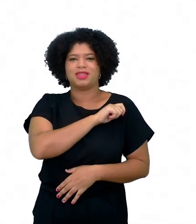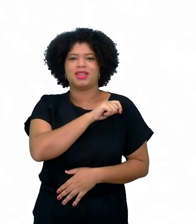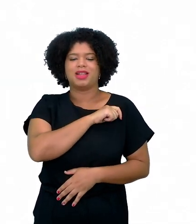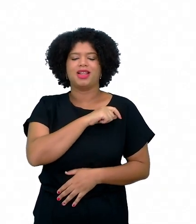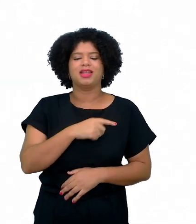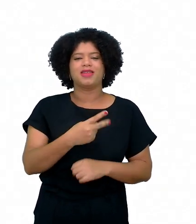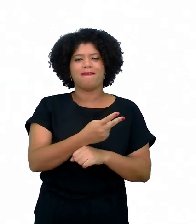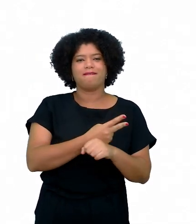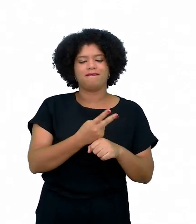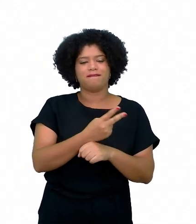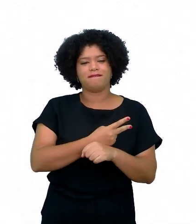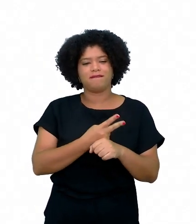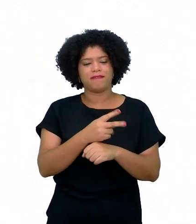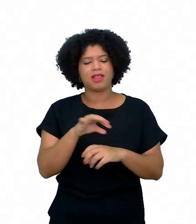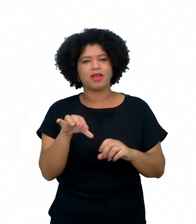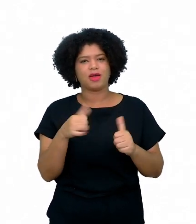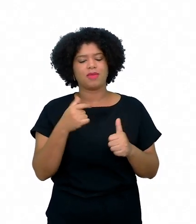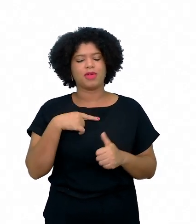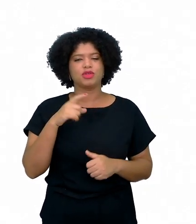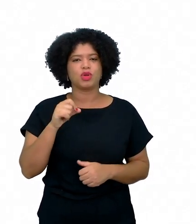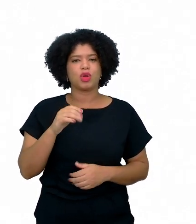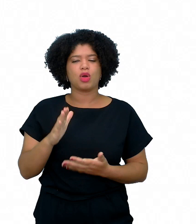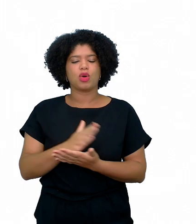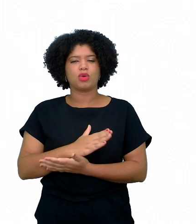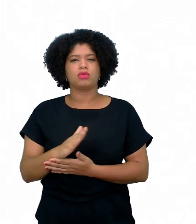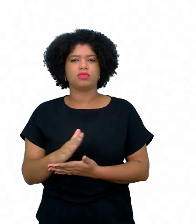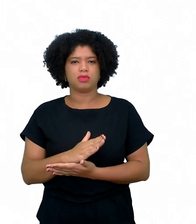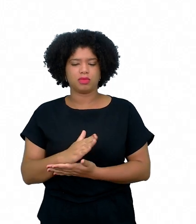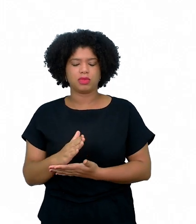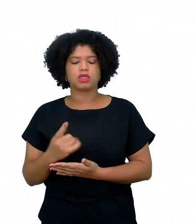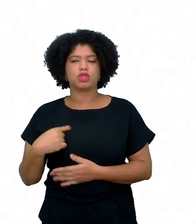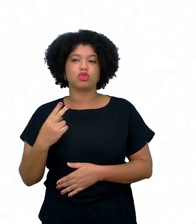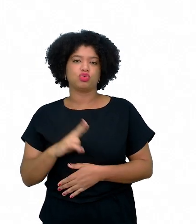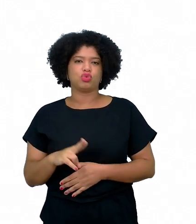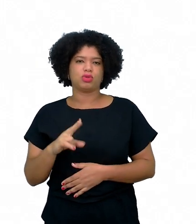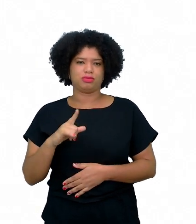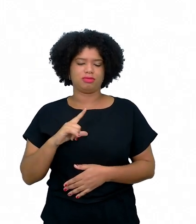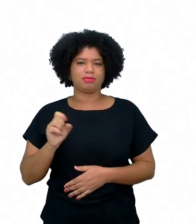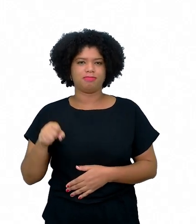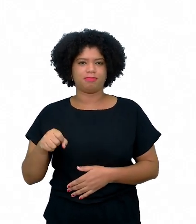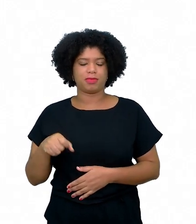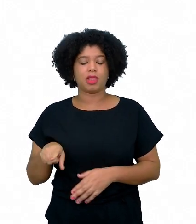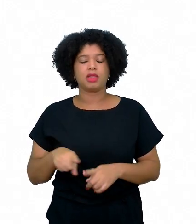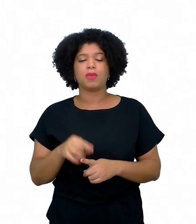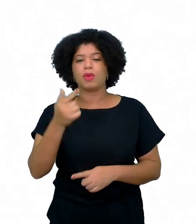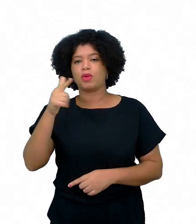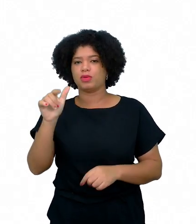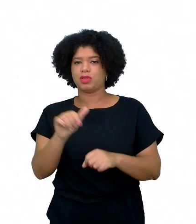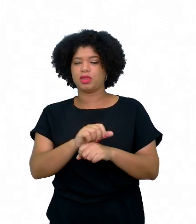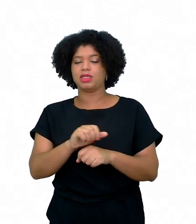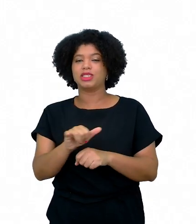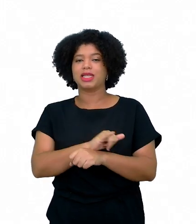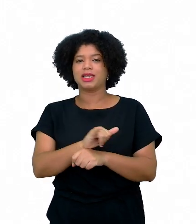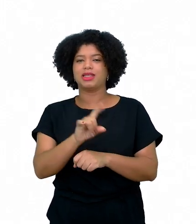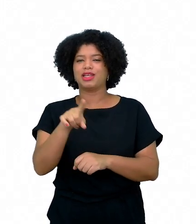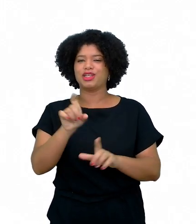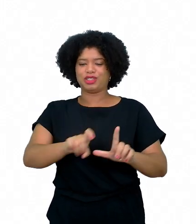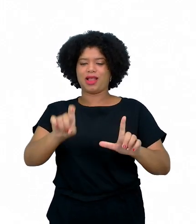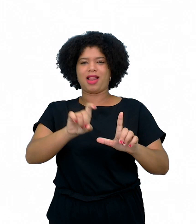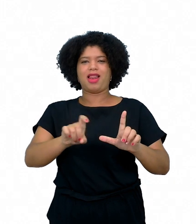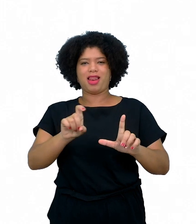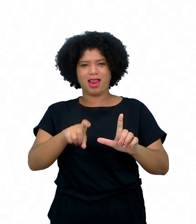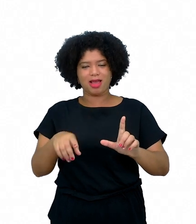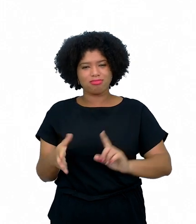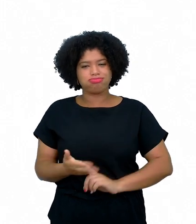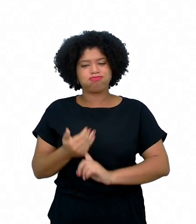buscarem, né, nesses recursos que nós temos. E também no recurso digital, né, tecnológico,